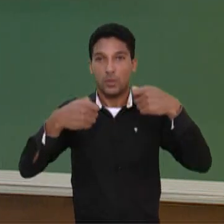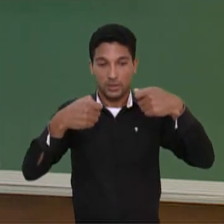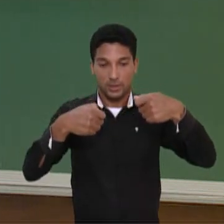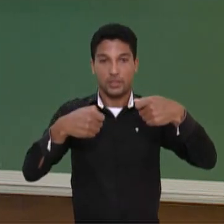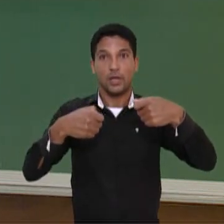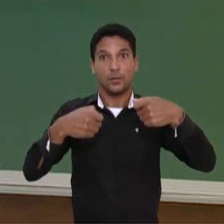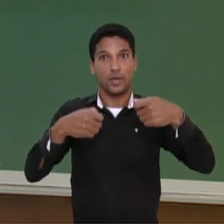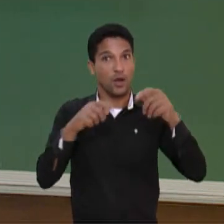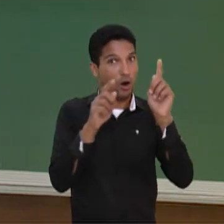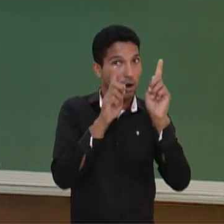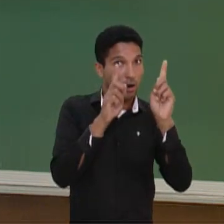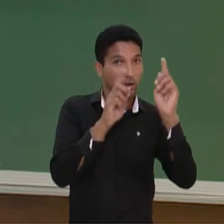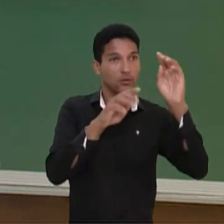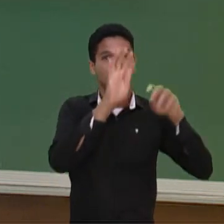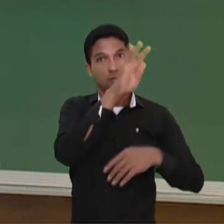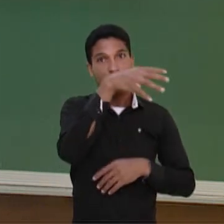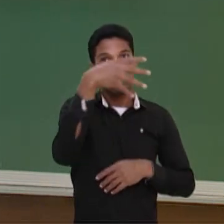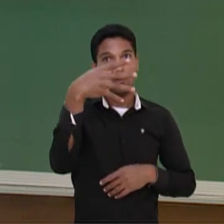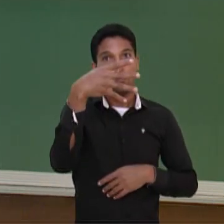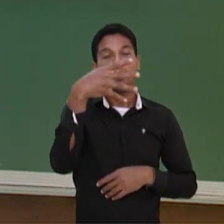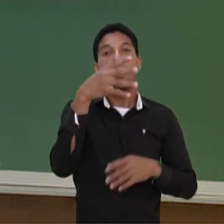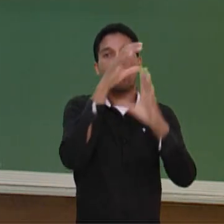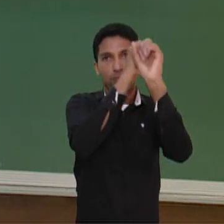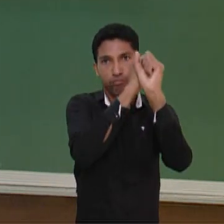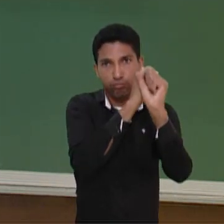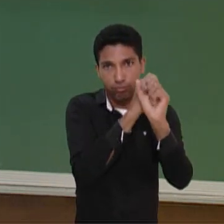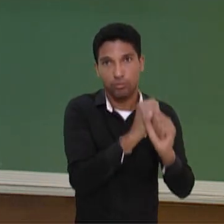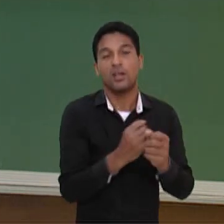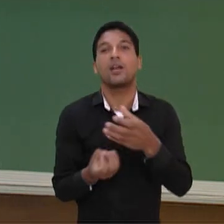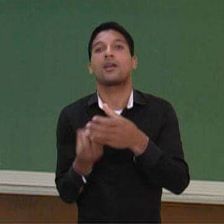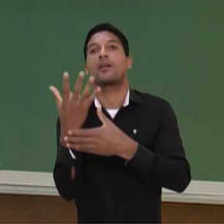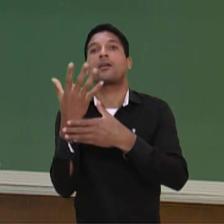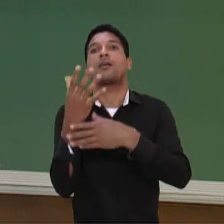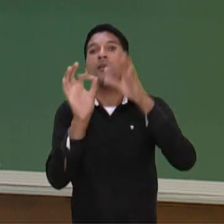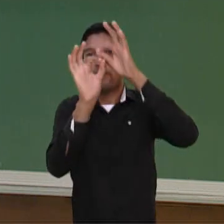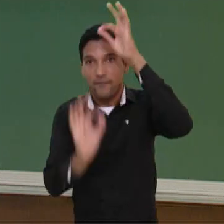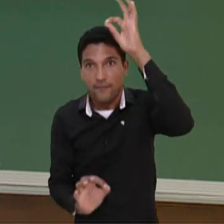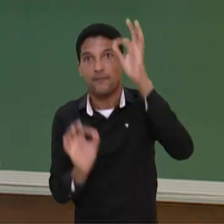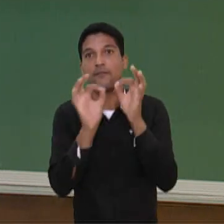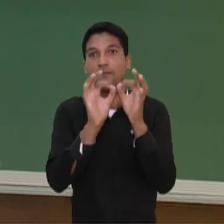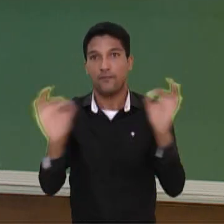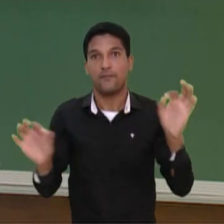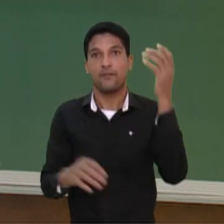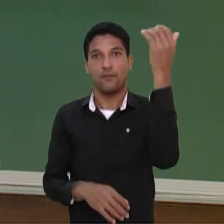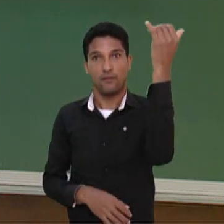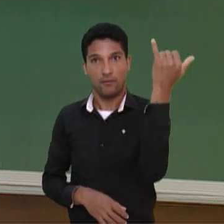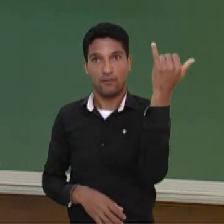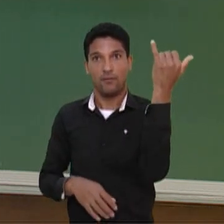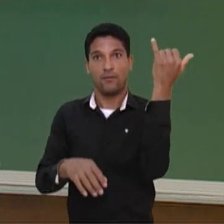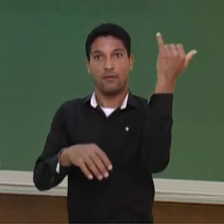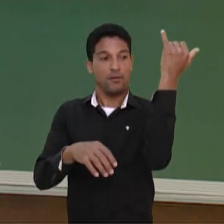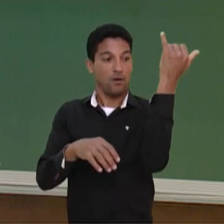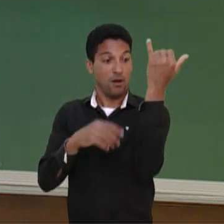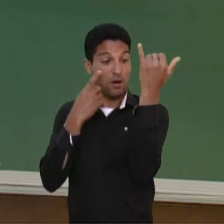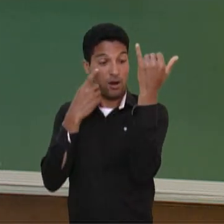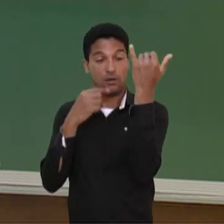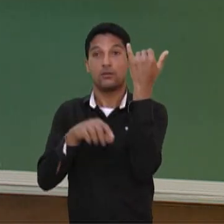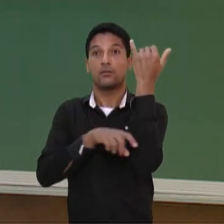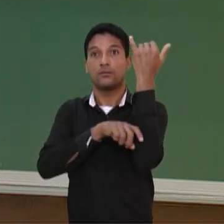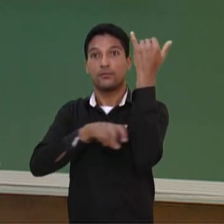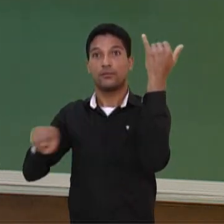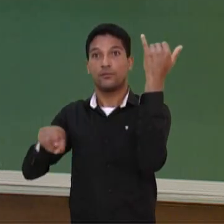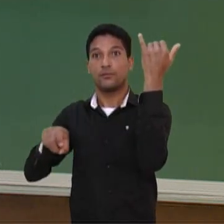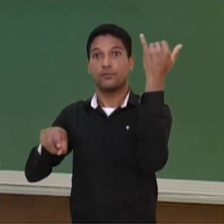início, nós estamos vendo como que eu faço isso. Bem, depois que você escolheu os valores para